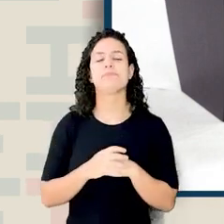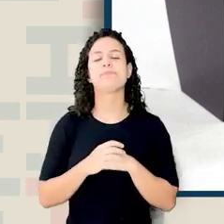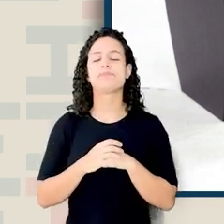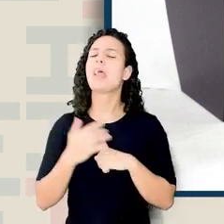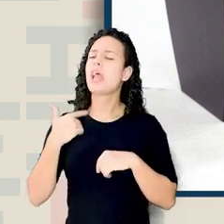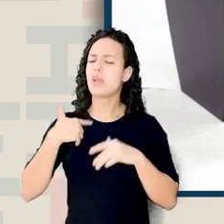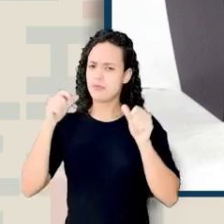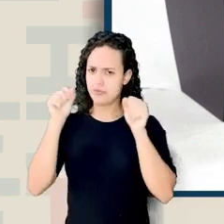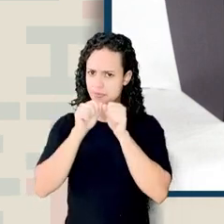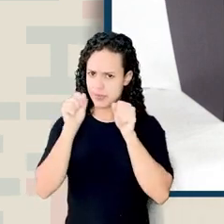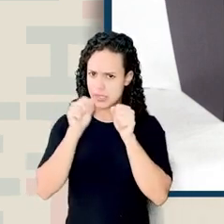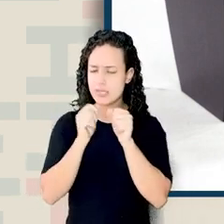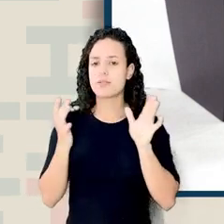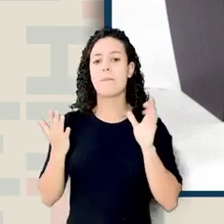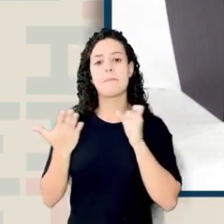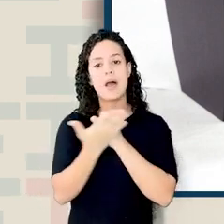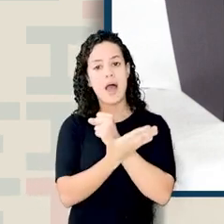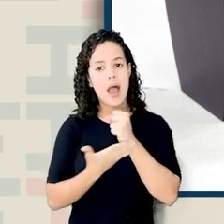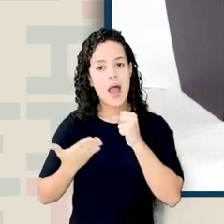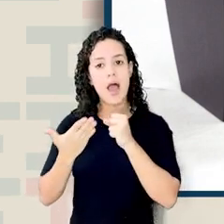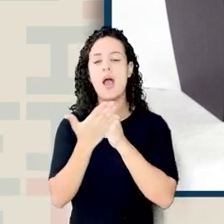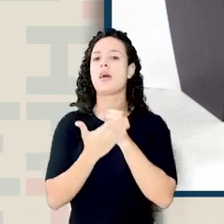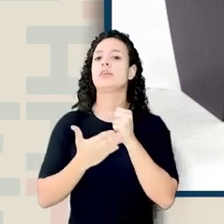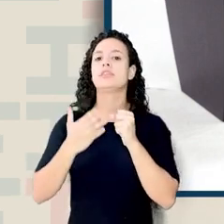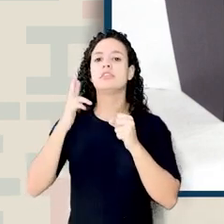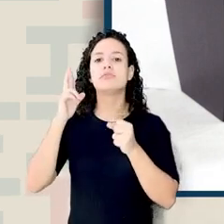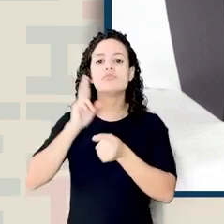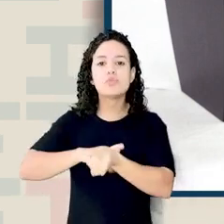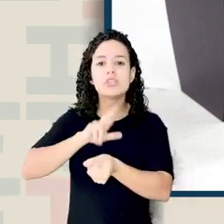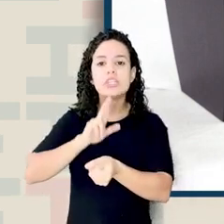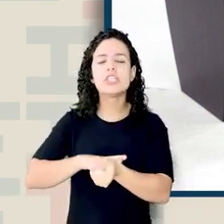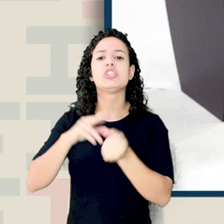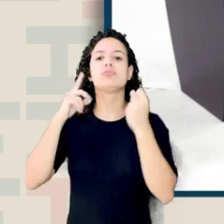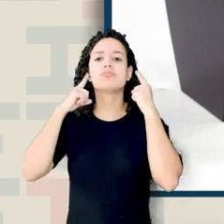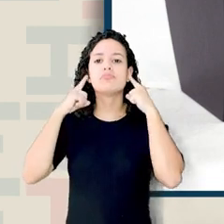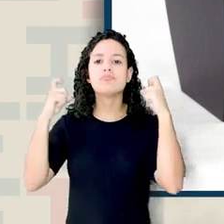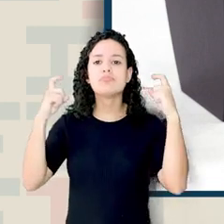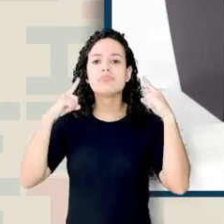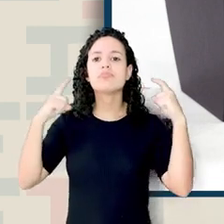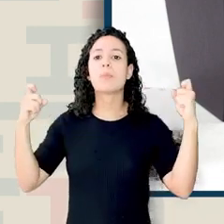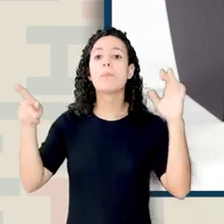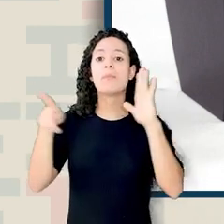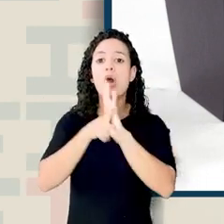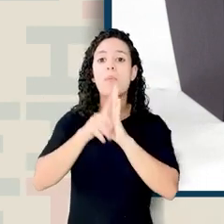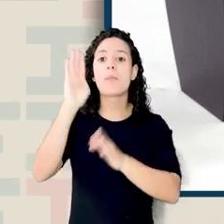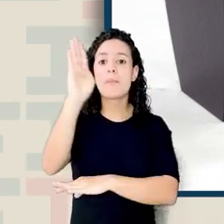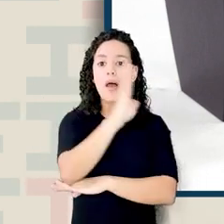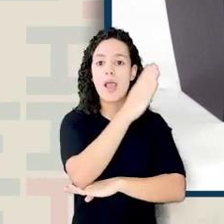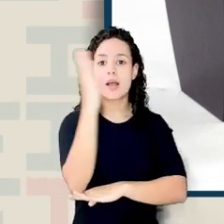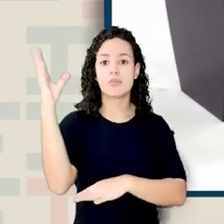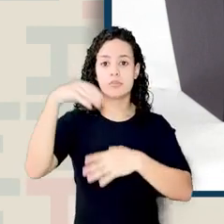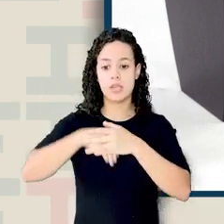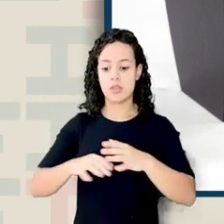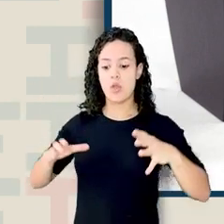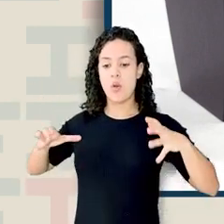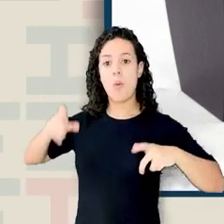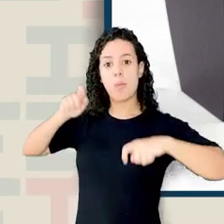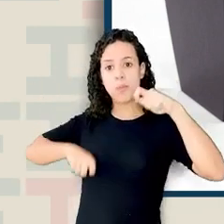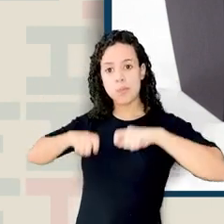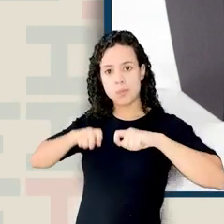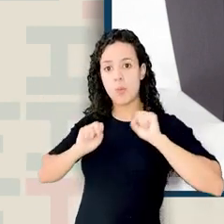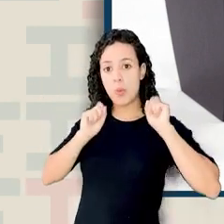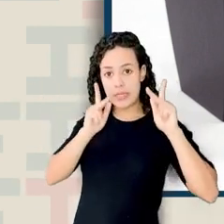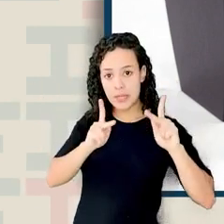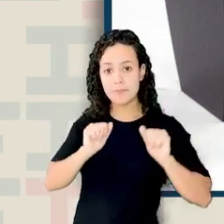Fiz o meu DNA festivo, toque, baião de maracatu na alfaia. Como eu posso pensar isso nos outros